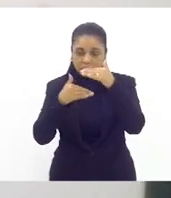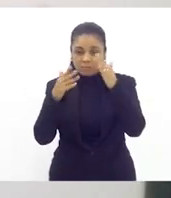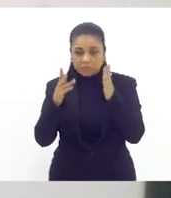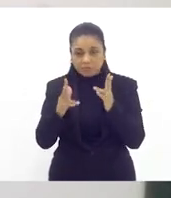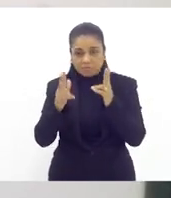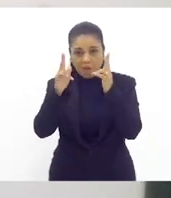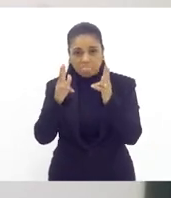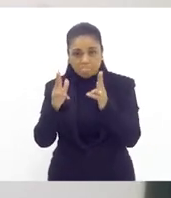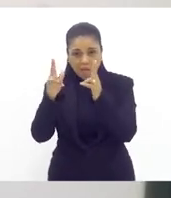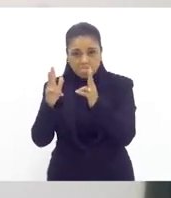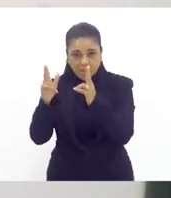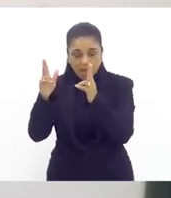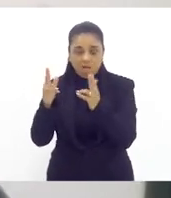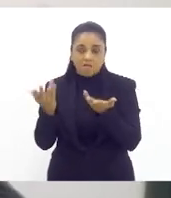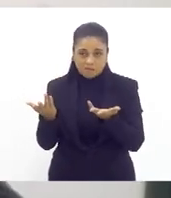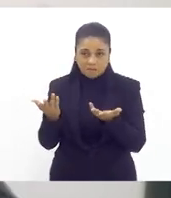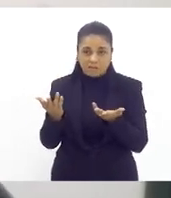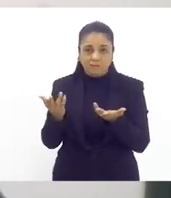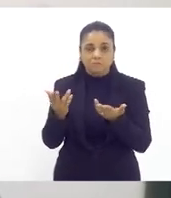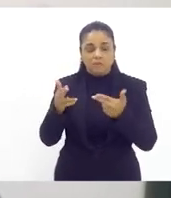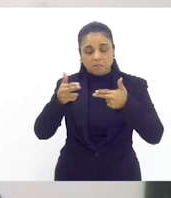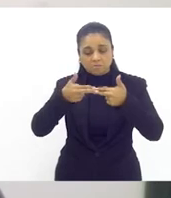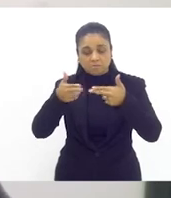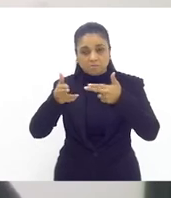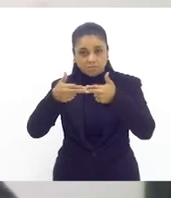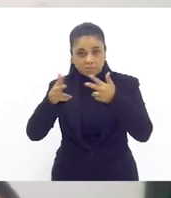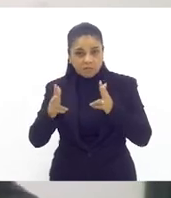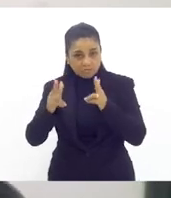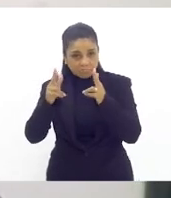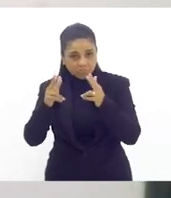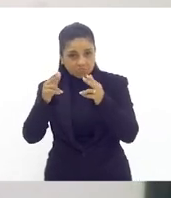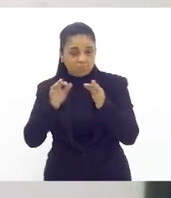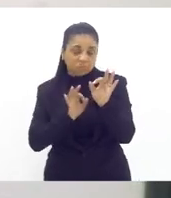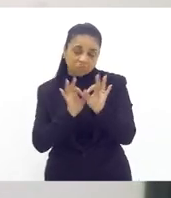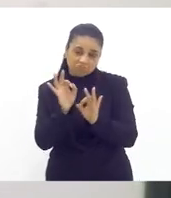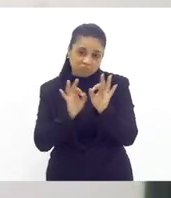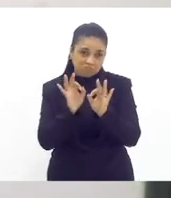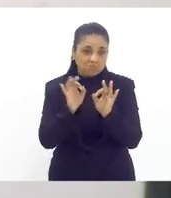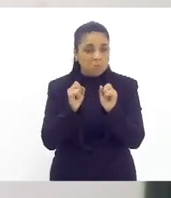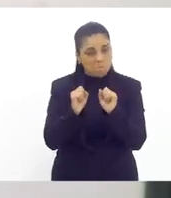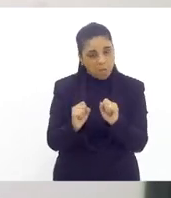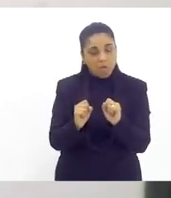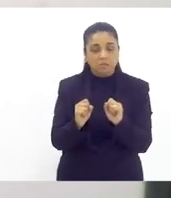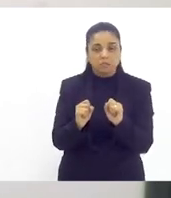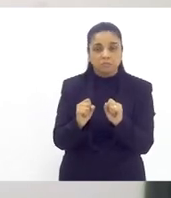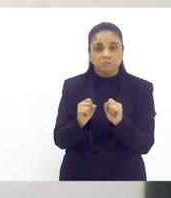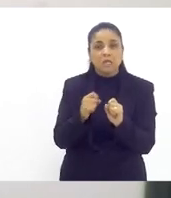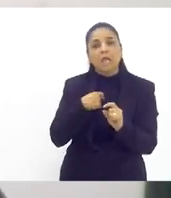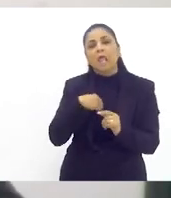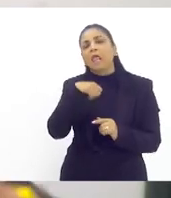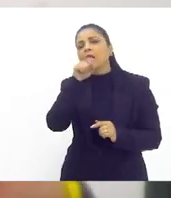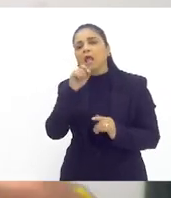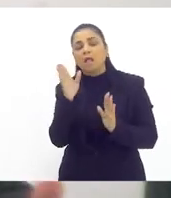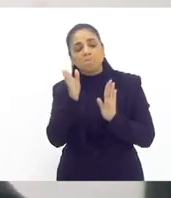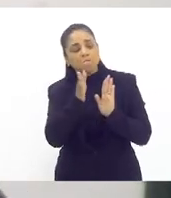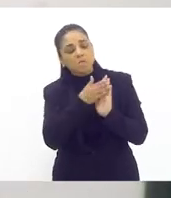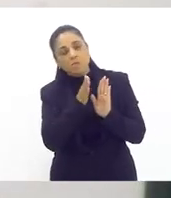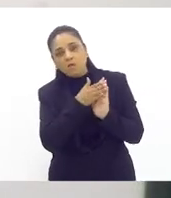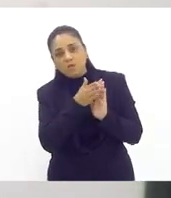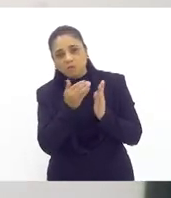ou pode ser montagem e quem é que vai estar se propondo